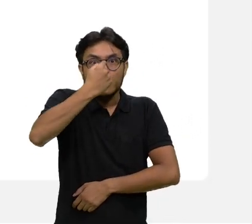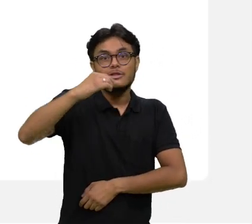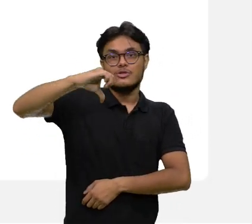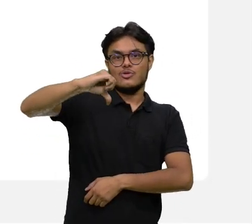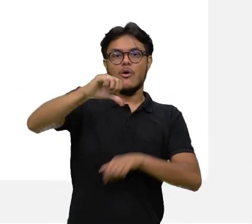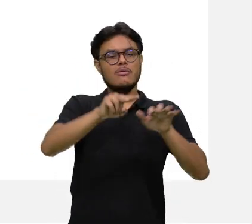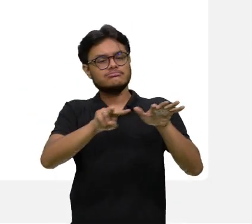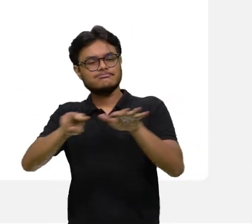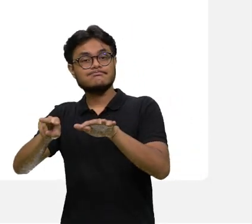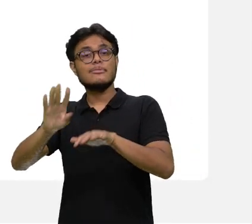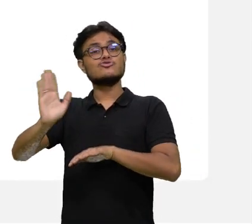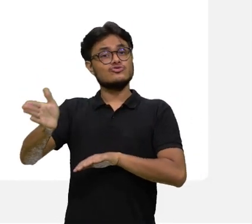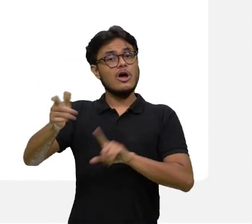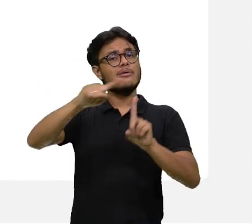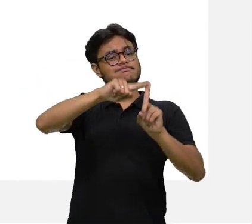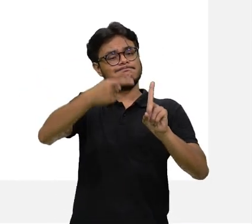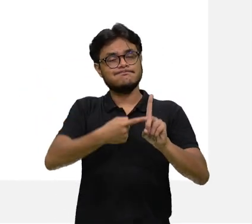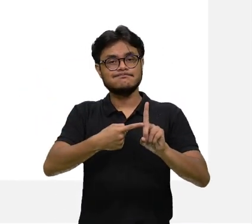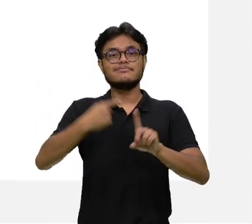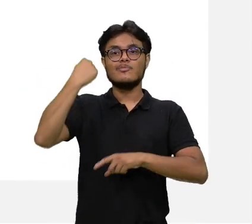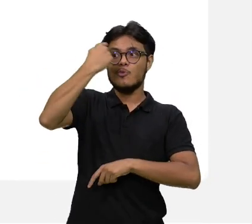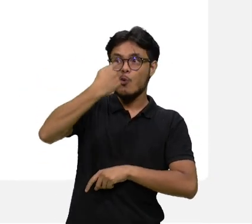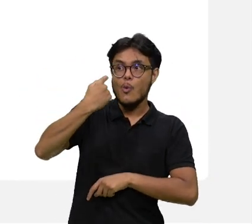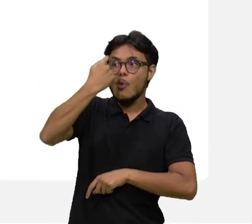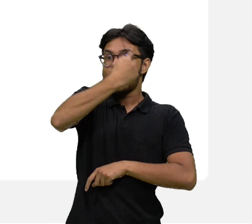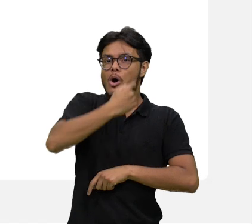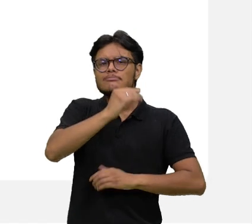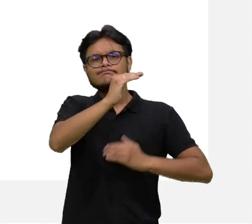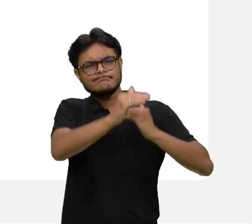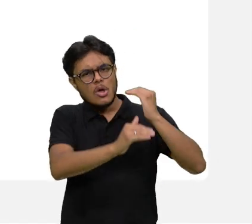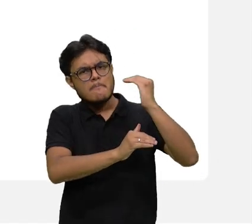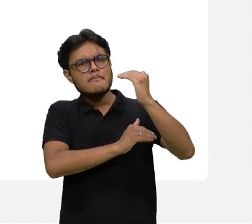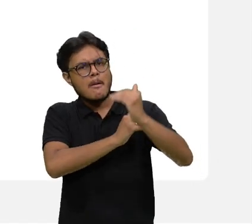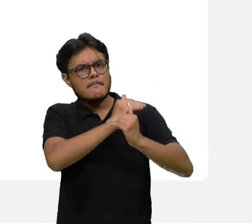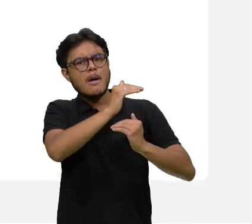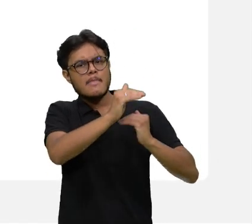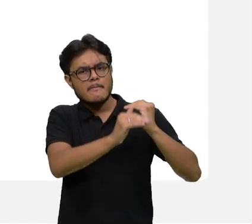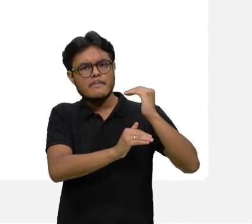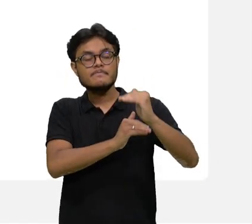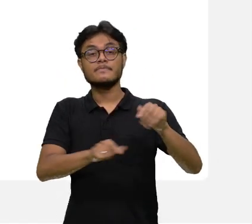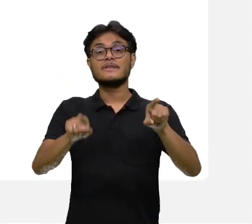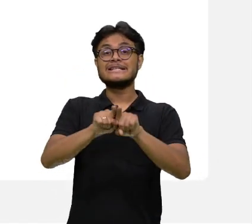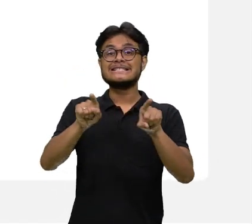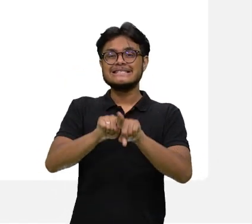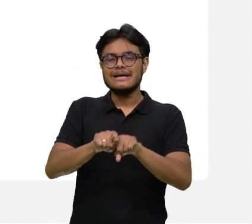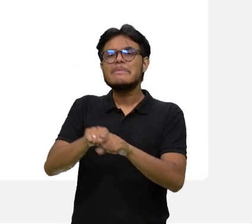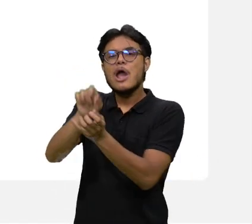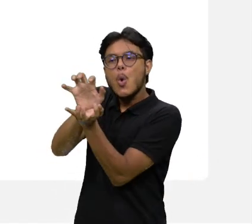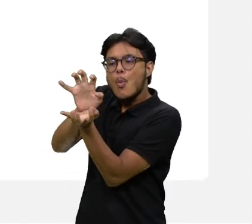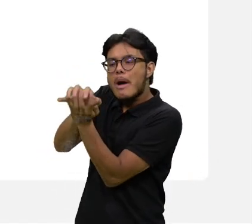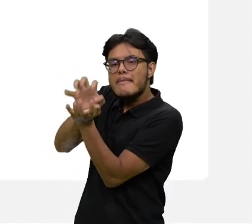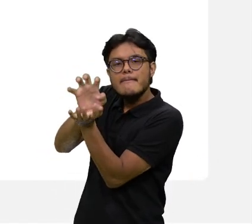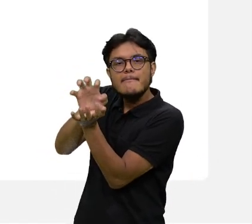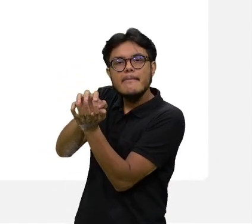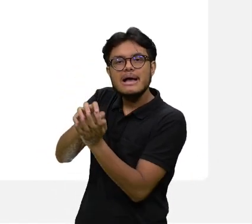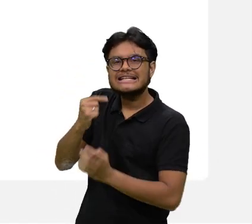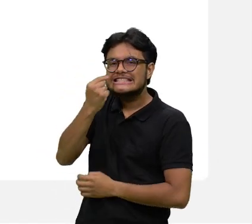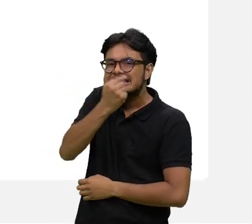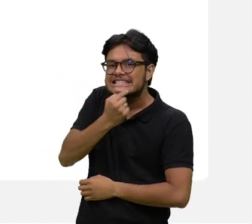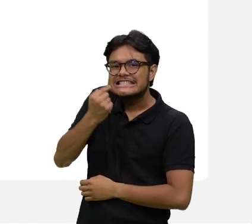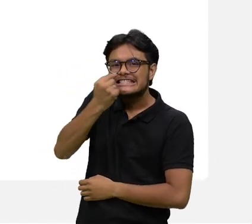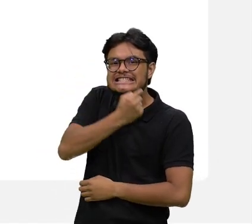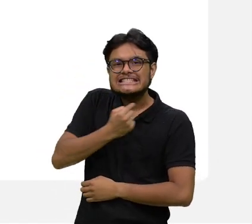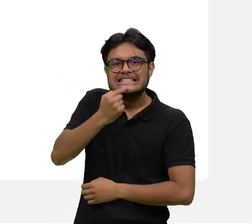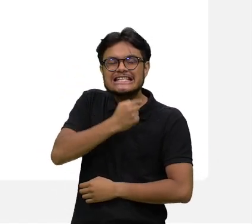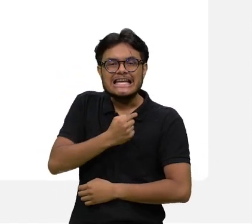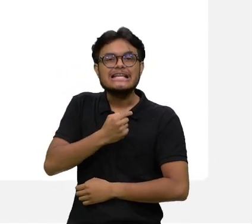de gravidez, ele já começa a ser ali desenvolvido. Como também o quê? Os dentes, não é verdade? Como também o